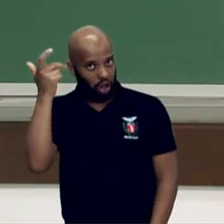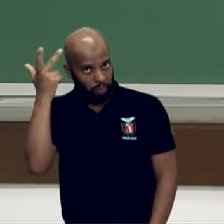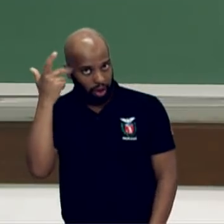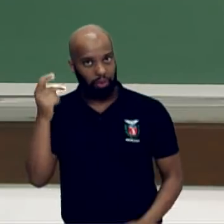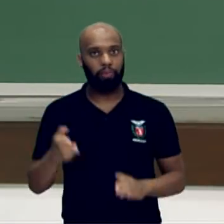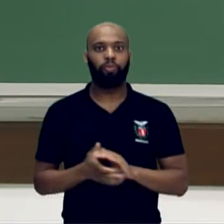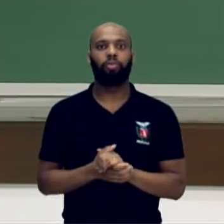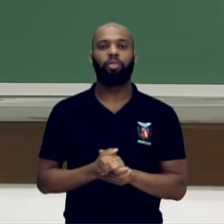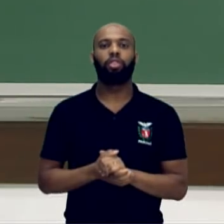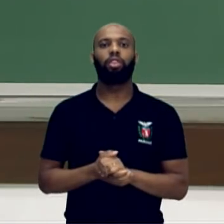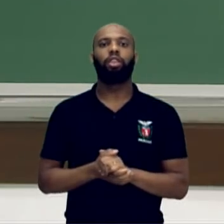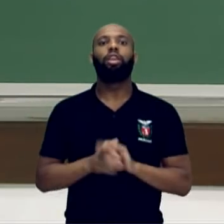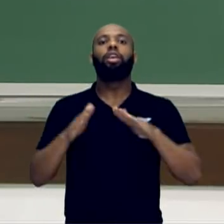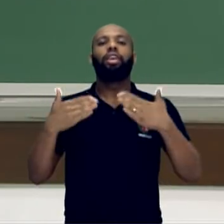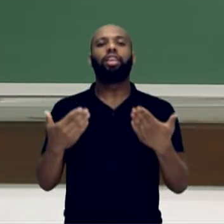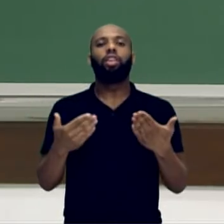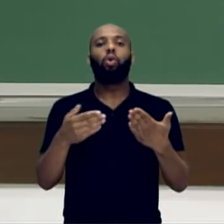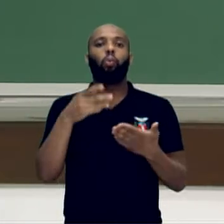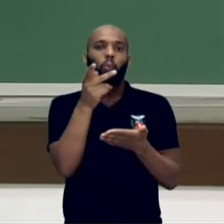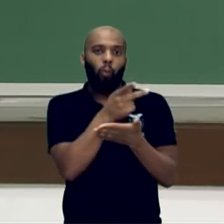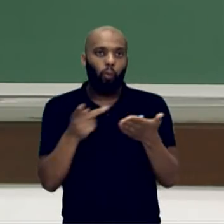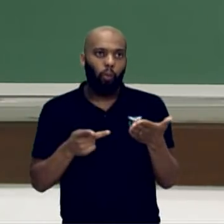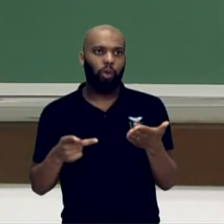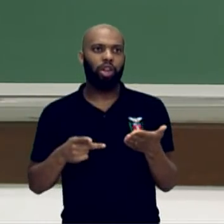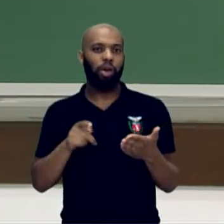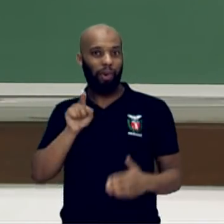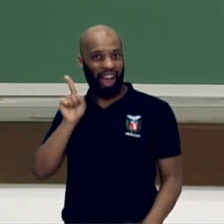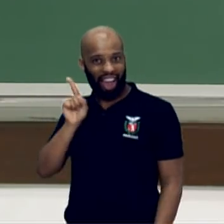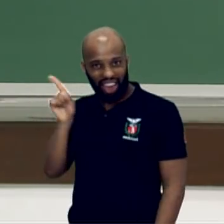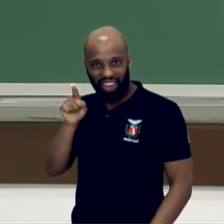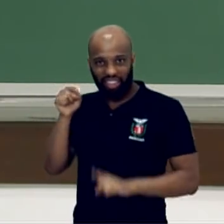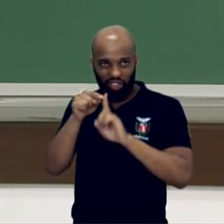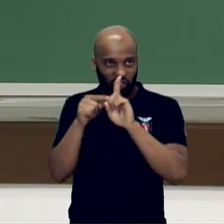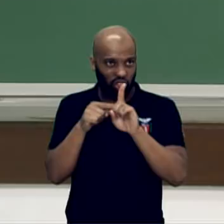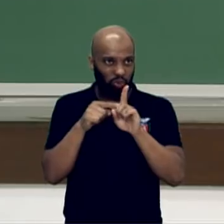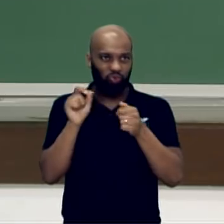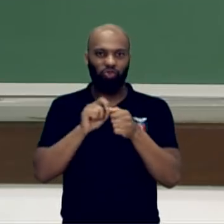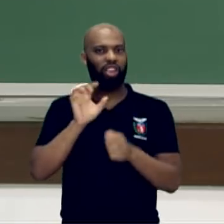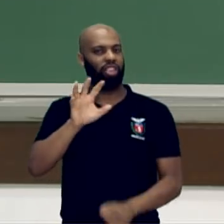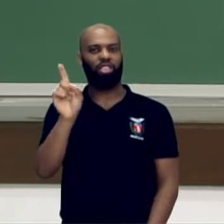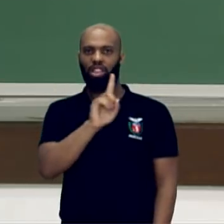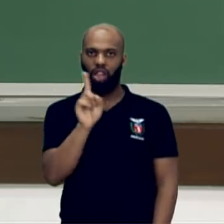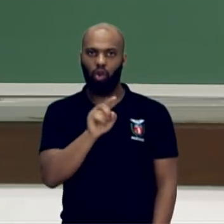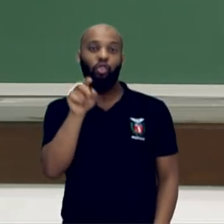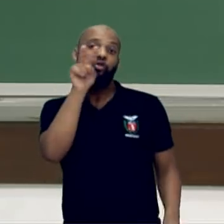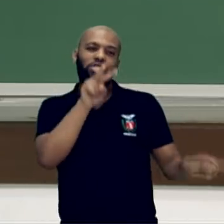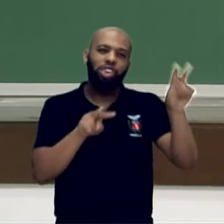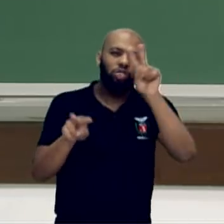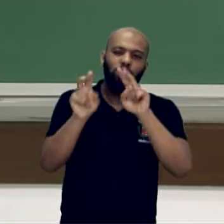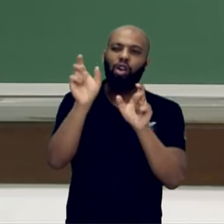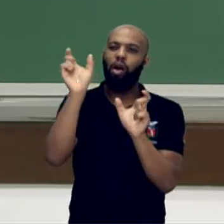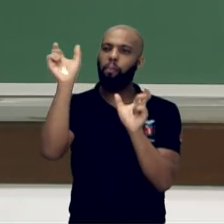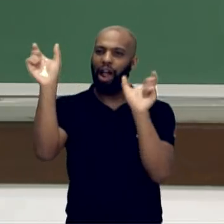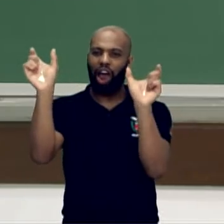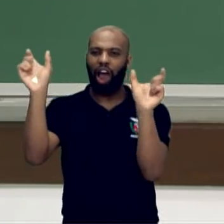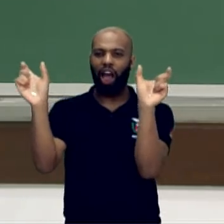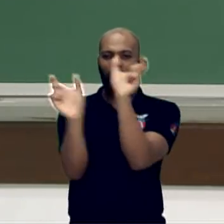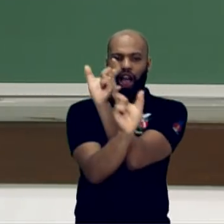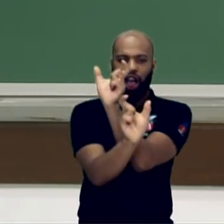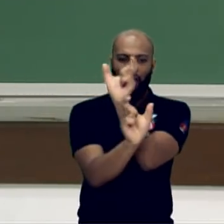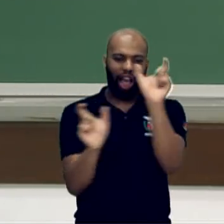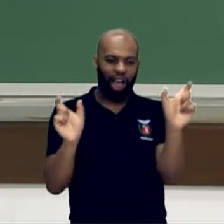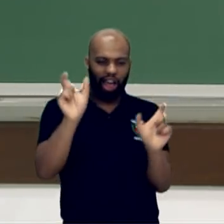do livro, né? Então, o poema ele não faz isso, ele brinca com a disposição das palavras, ele coloca a